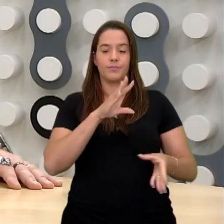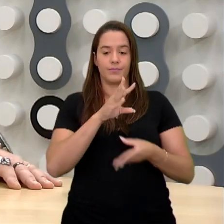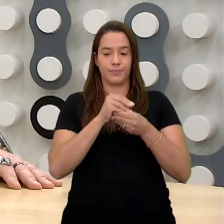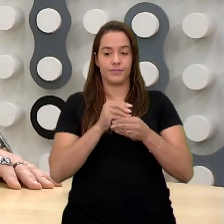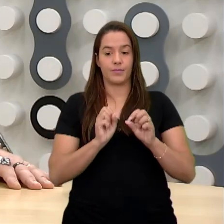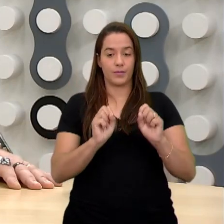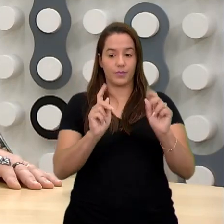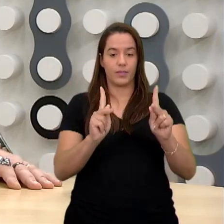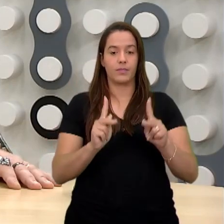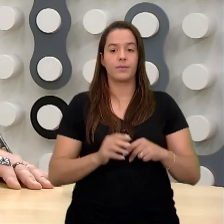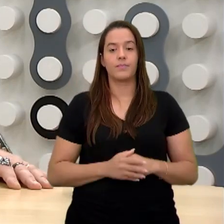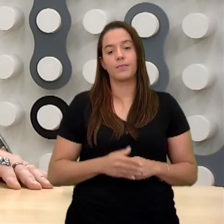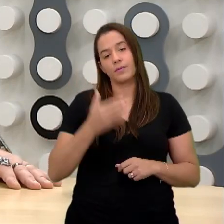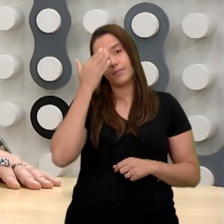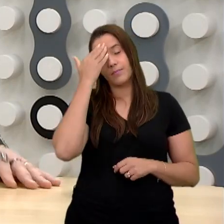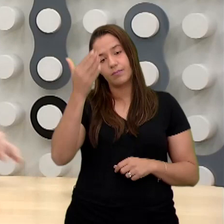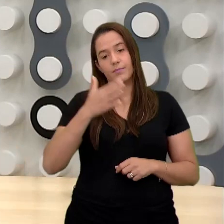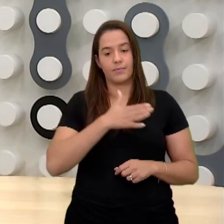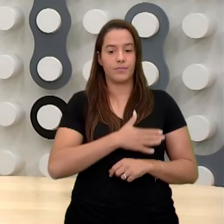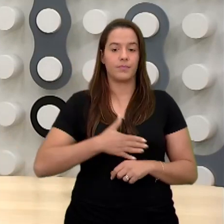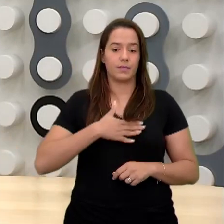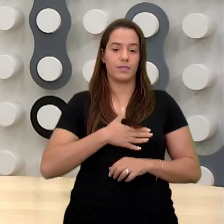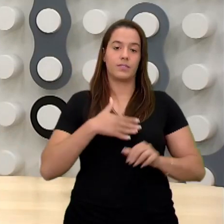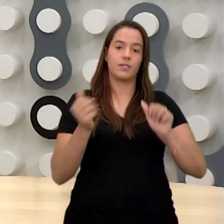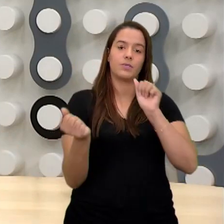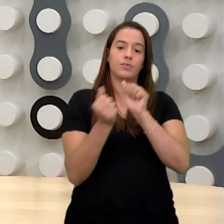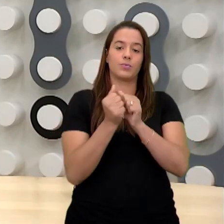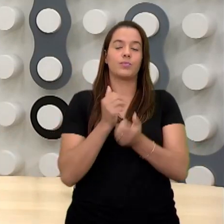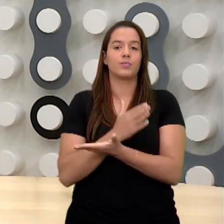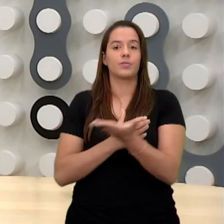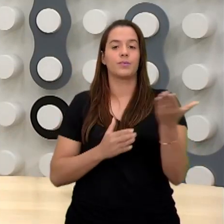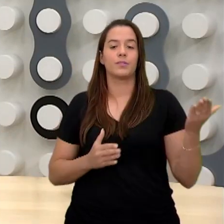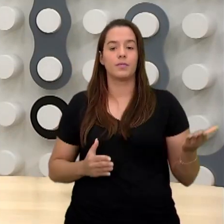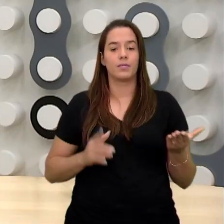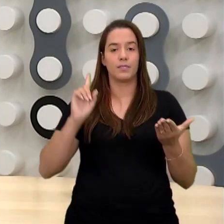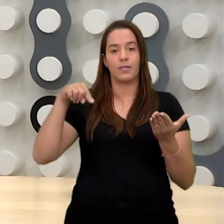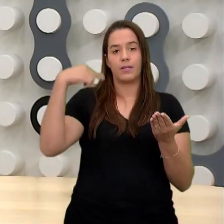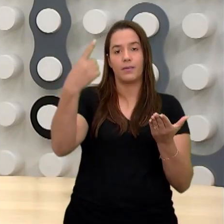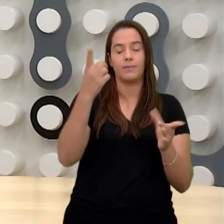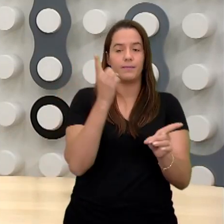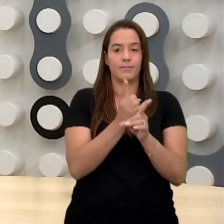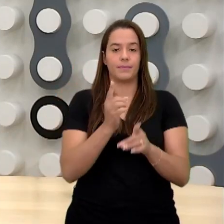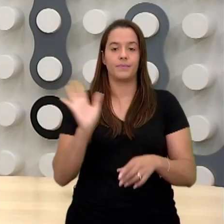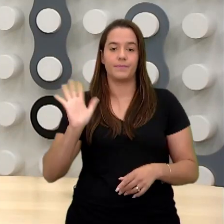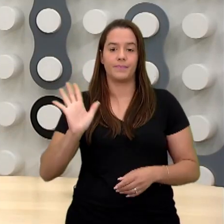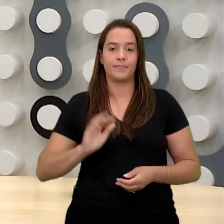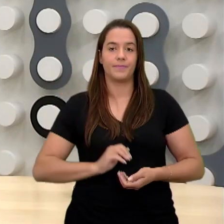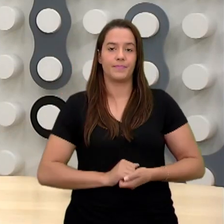componente, tá certo, pessoal? Então foi um prazer imenso estar aqui com vocês e até a próxima.